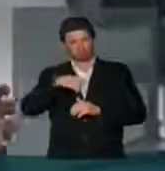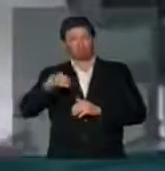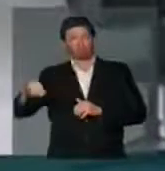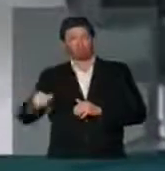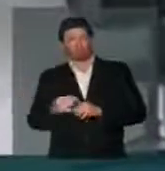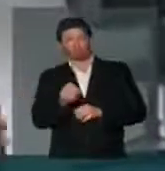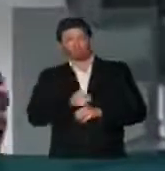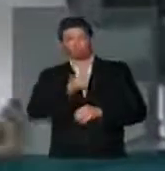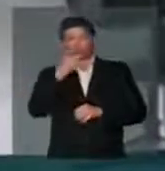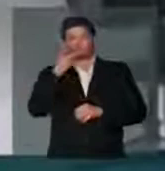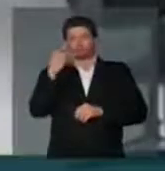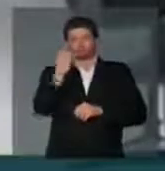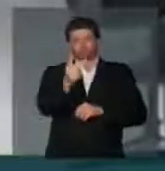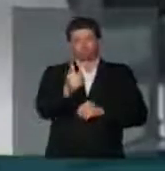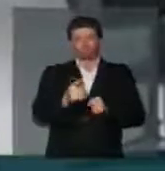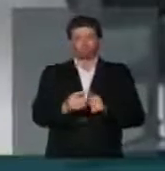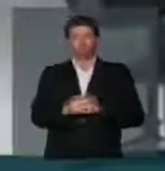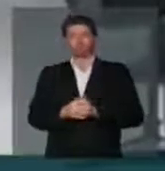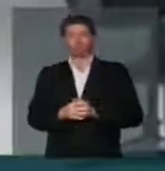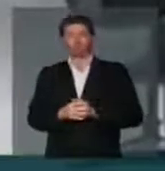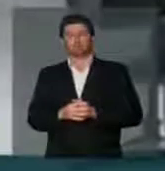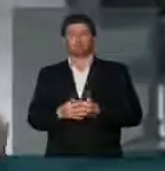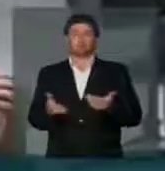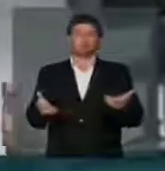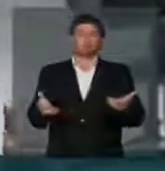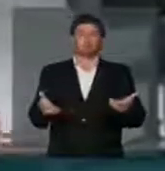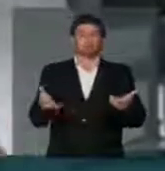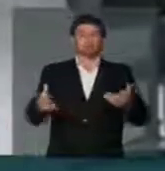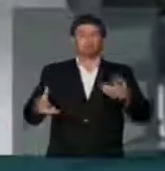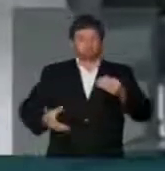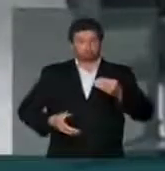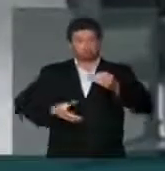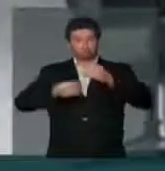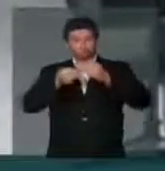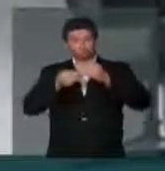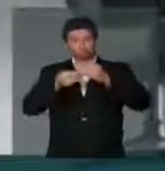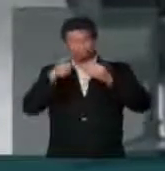do seu discurso, do seu pronunciamento, e acrescentar: